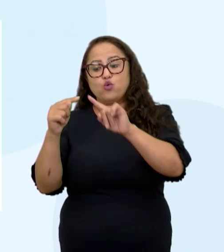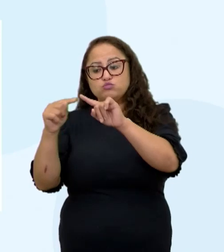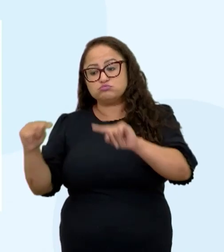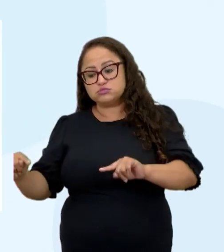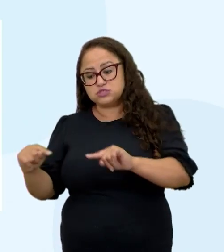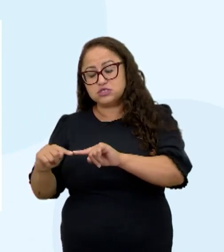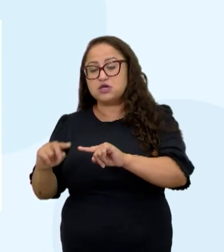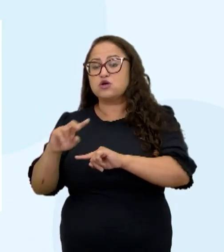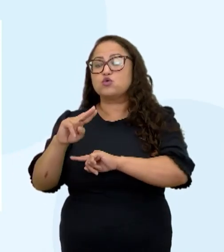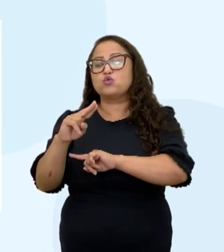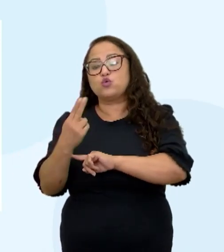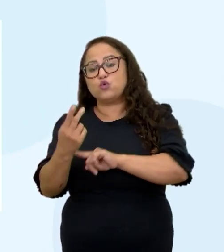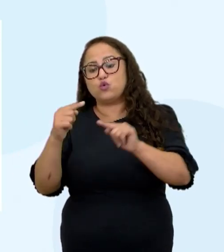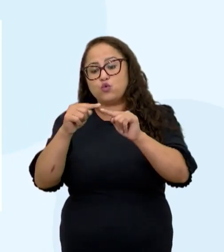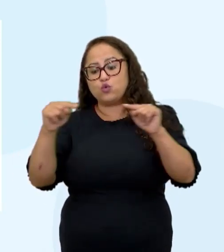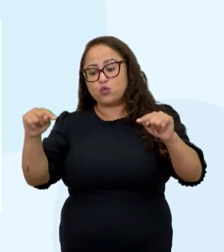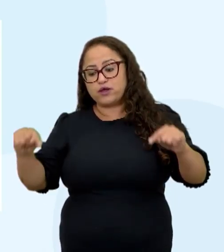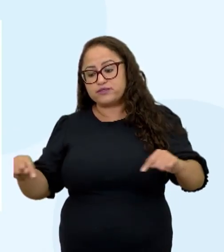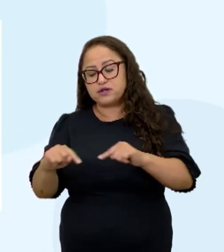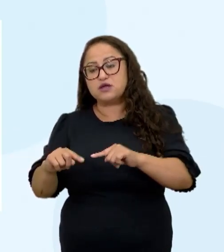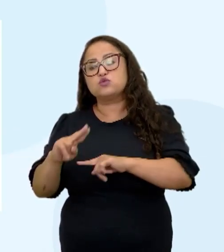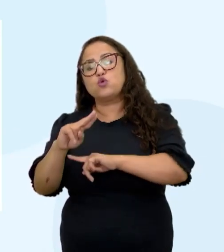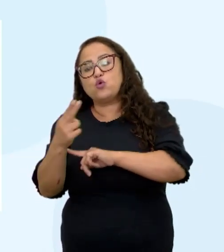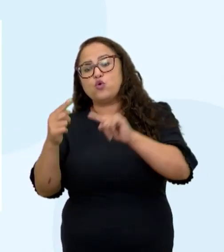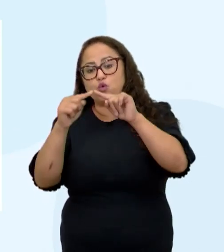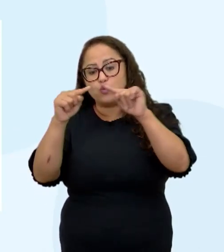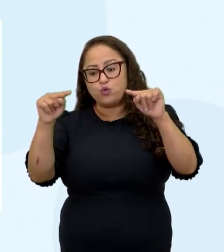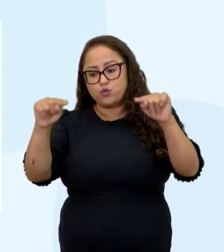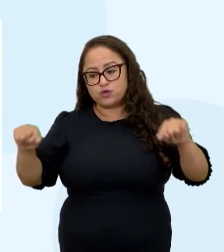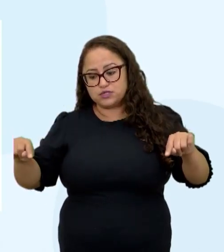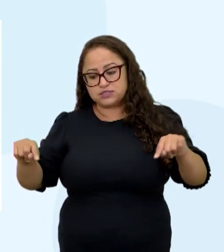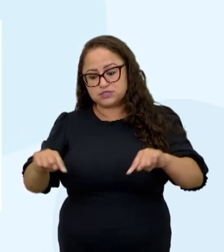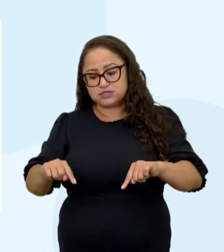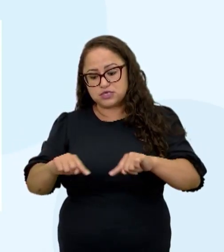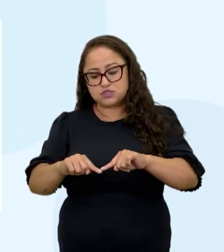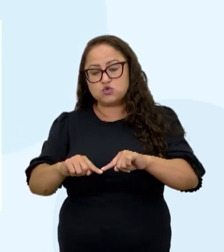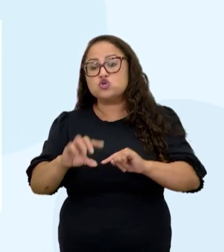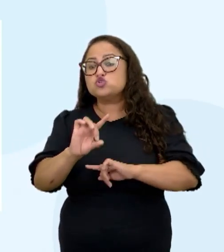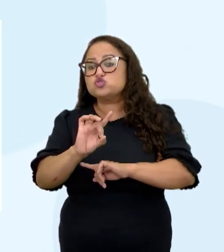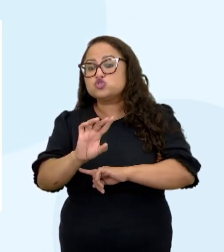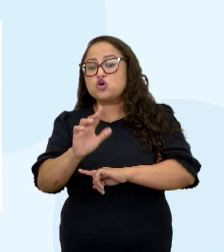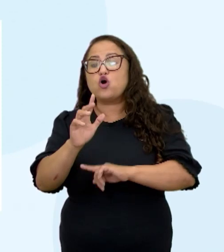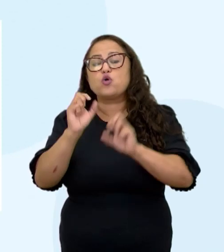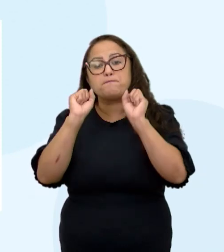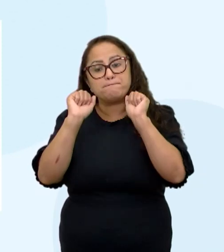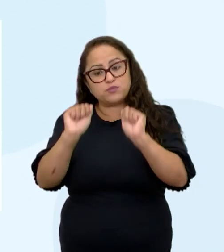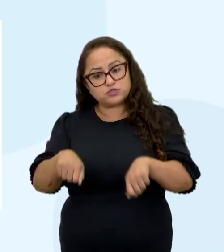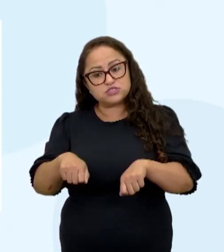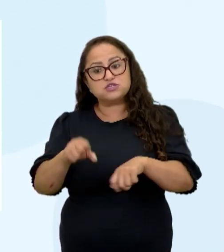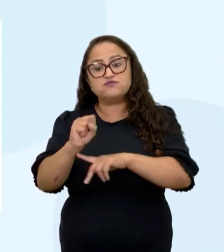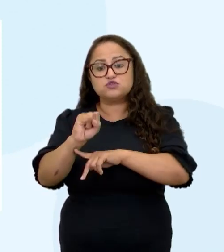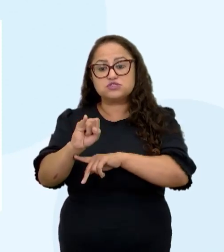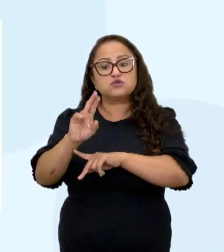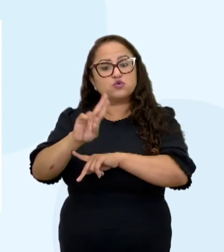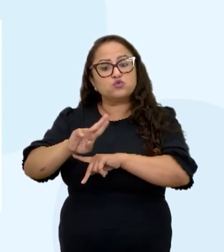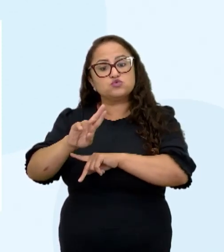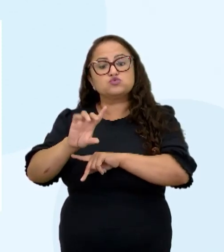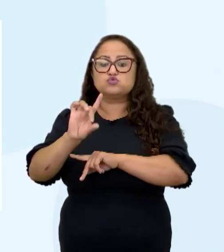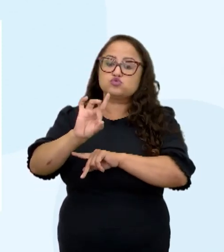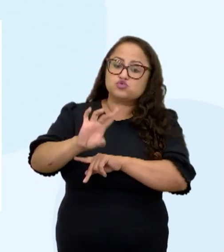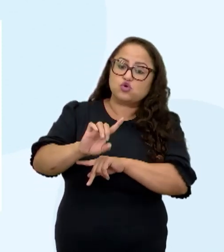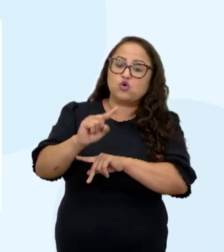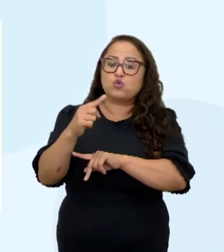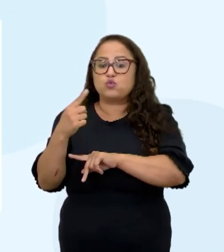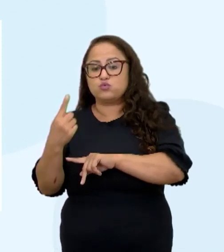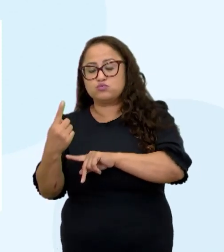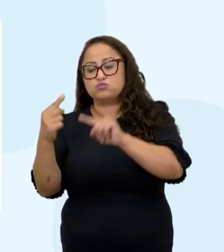gente usou, né? Só é possível se for somente com, ou somente com triângulos equiláteros, ou somente